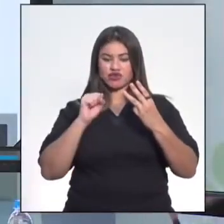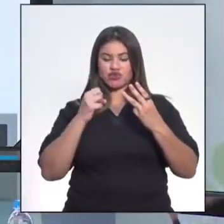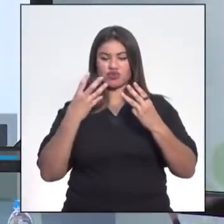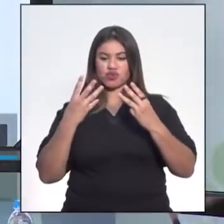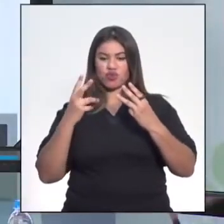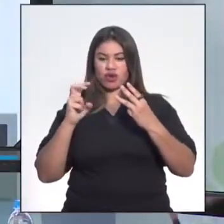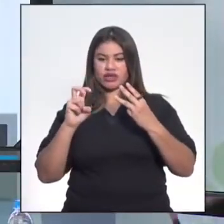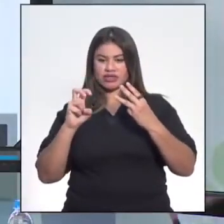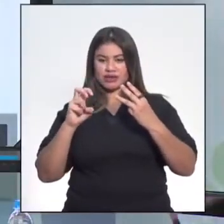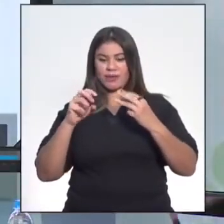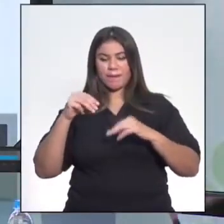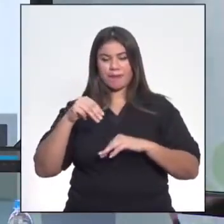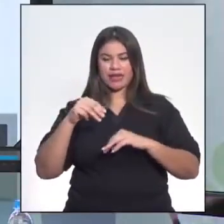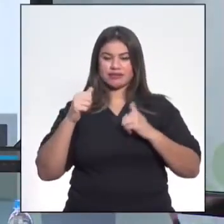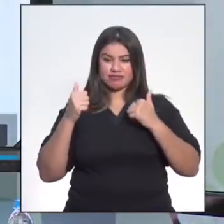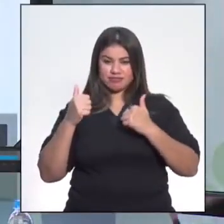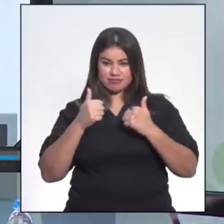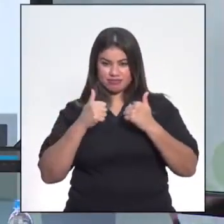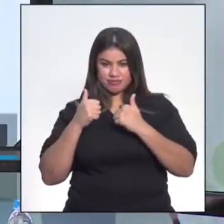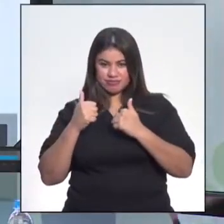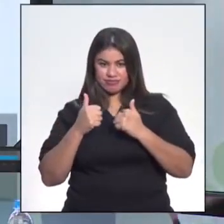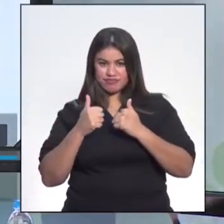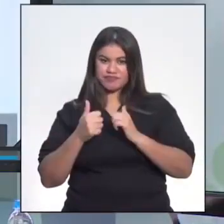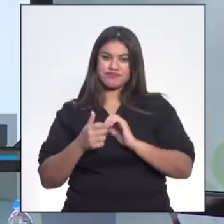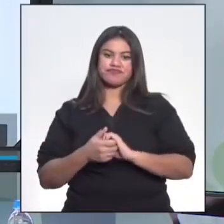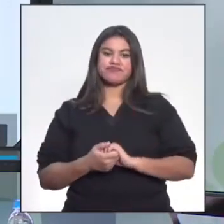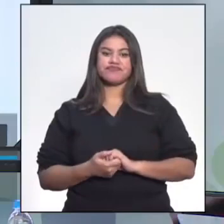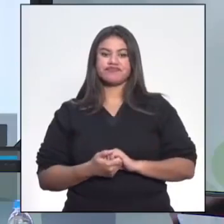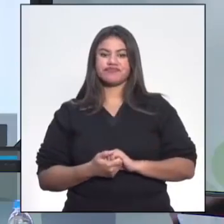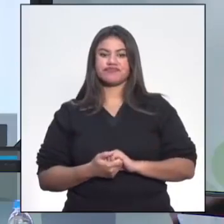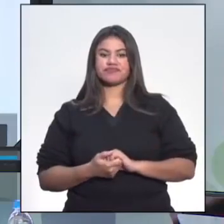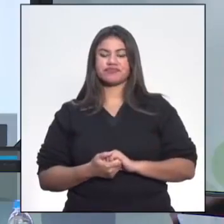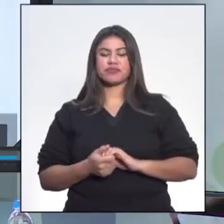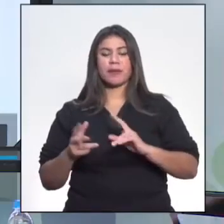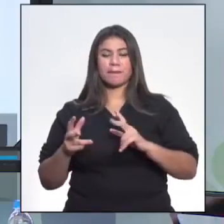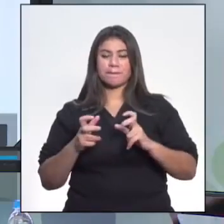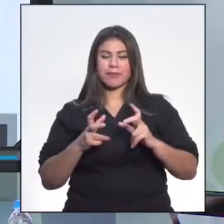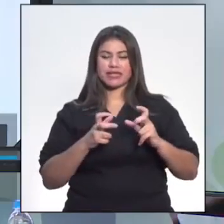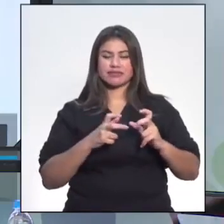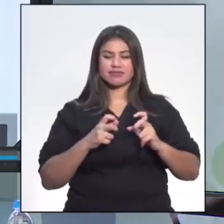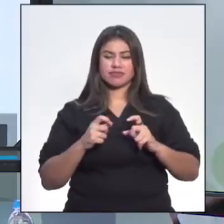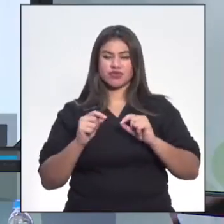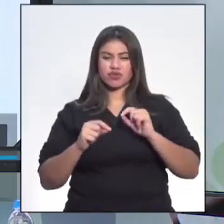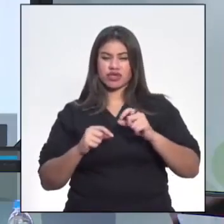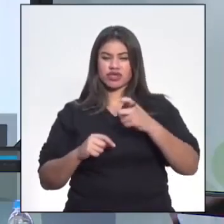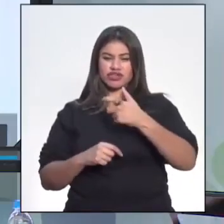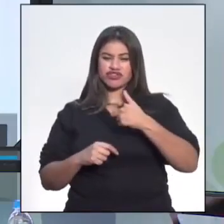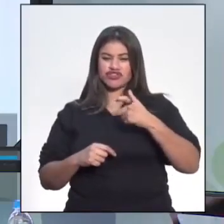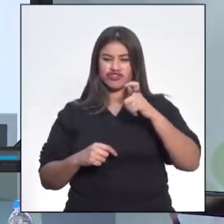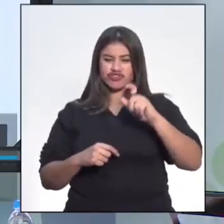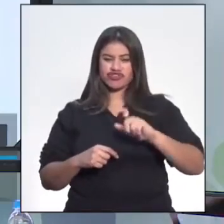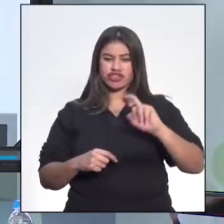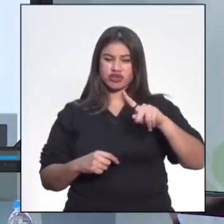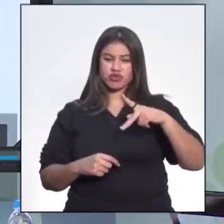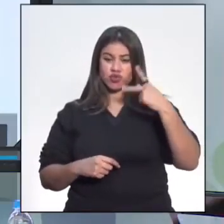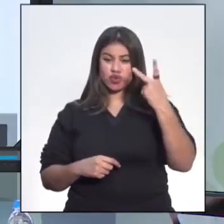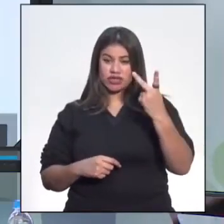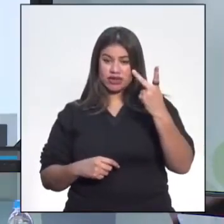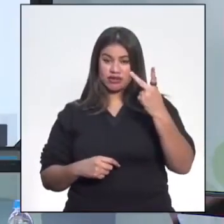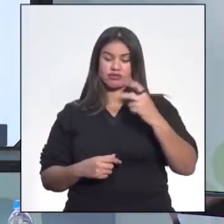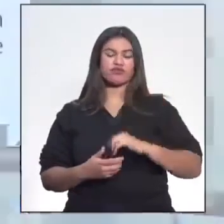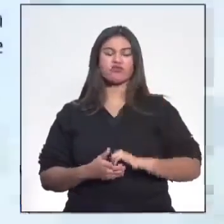45 metros. Tudo bem? Bom, esse desafio era só para começar a perceber esse x quadrado. Então, vamos para o próximo slide, por favor.